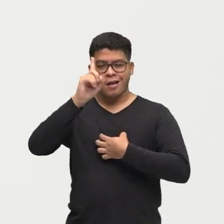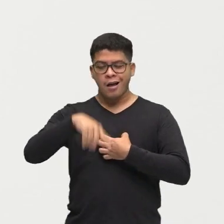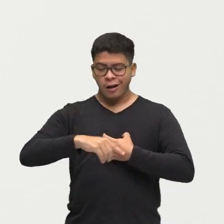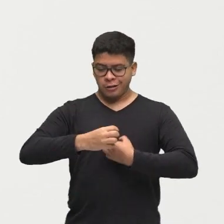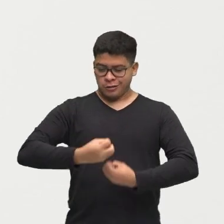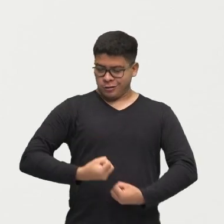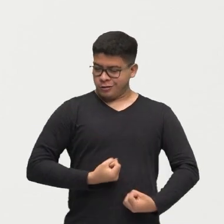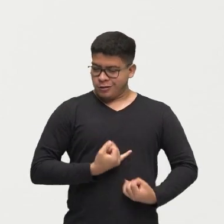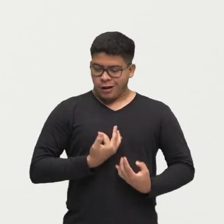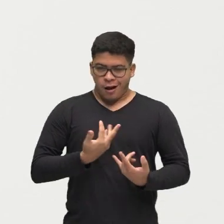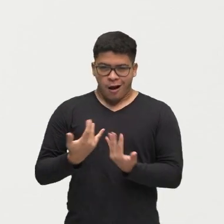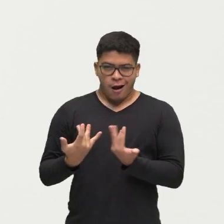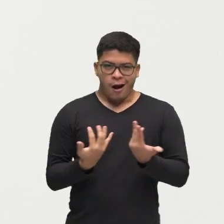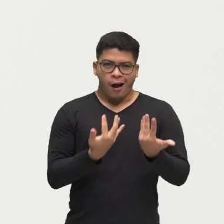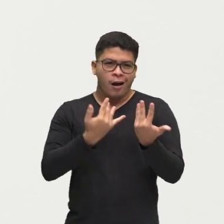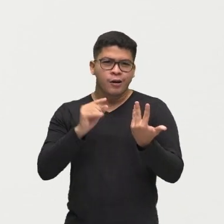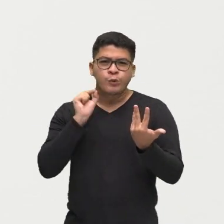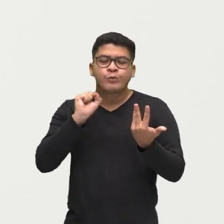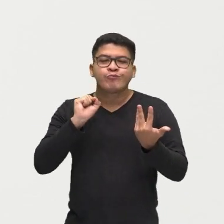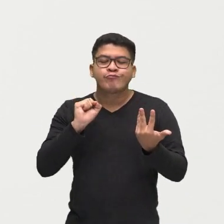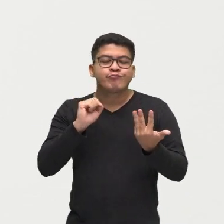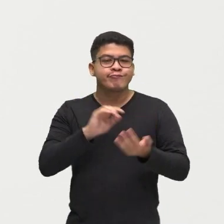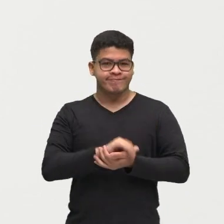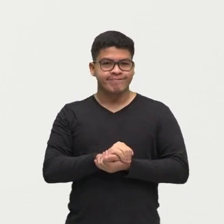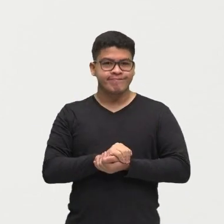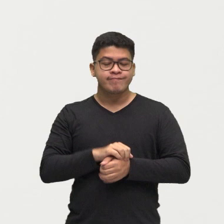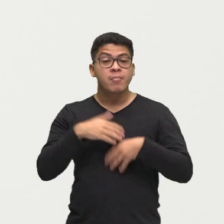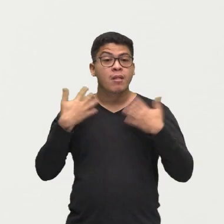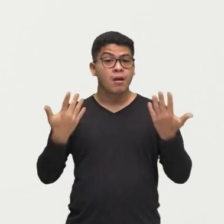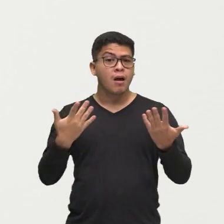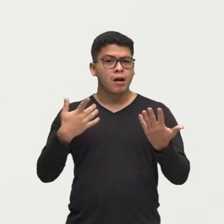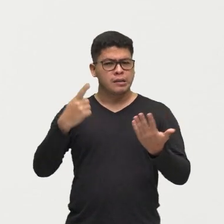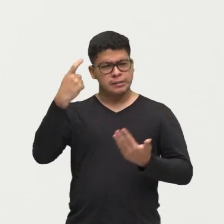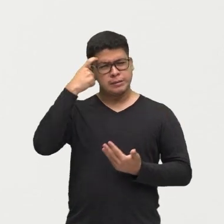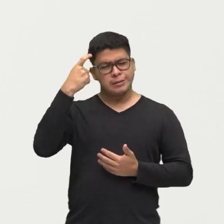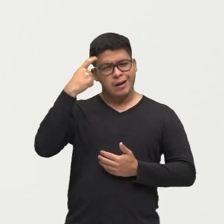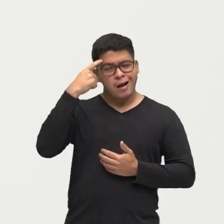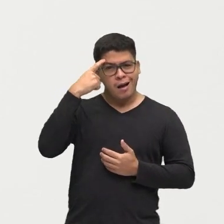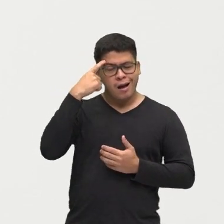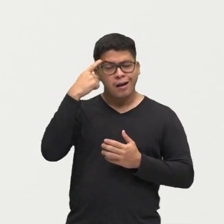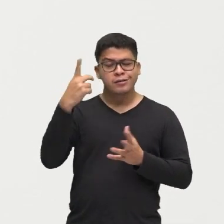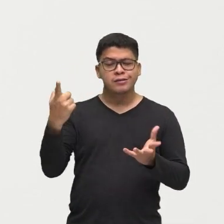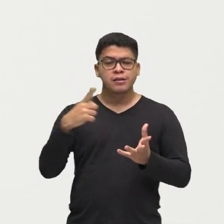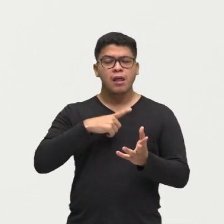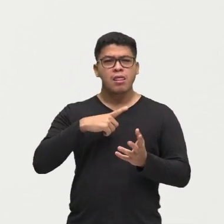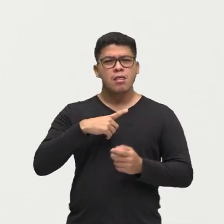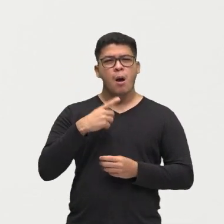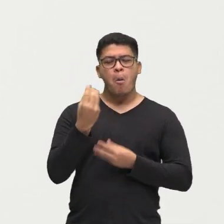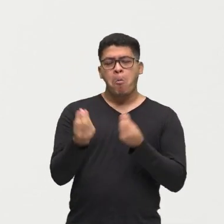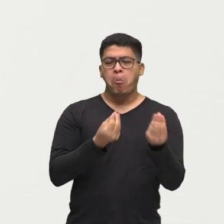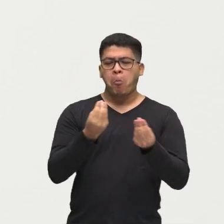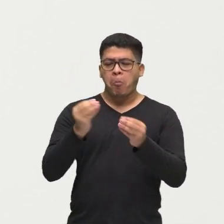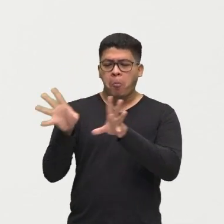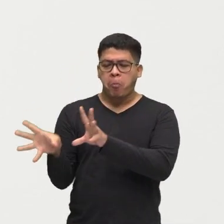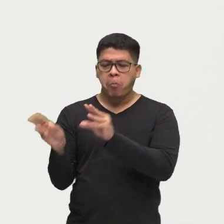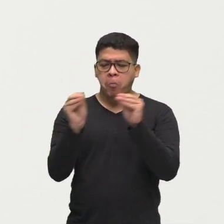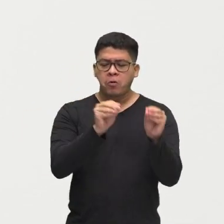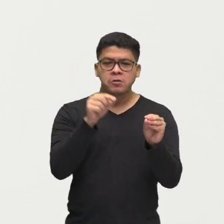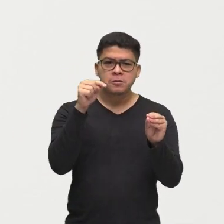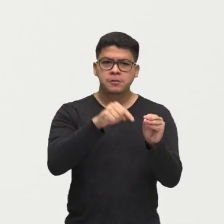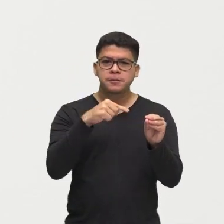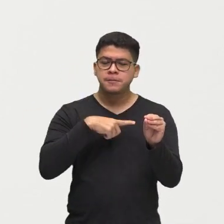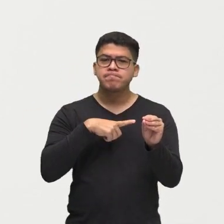arde, certo? E percebam que nós temos essa ideia também aí, de certo modo,